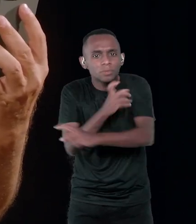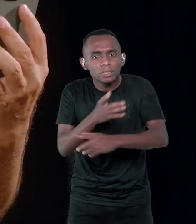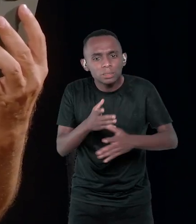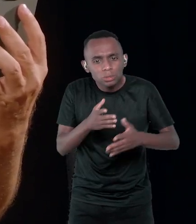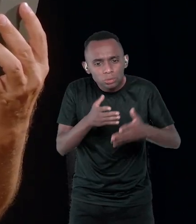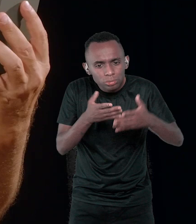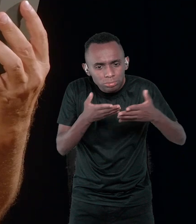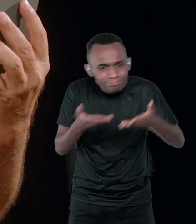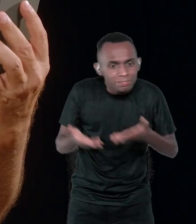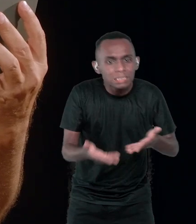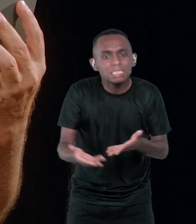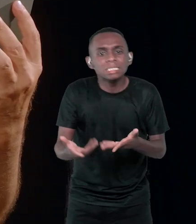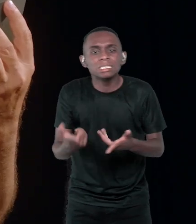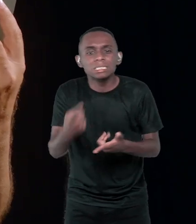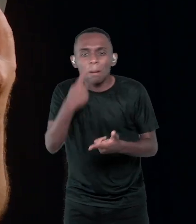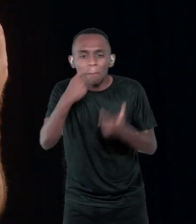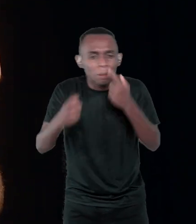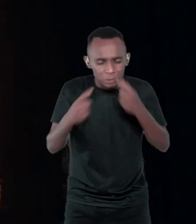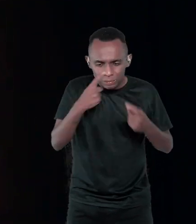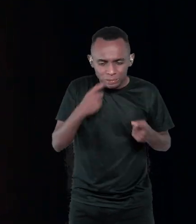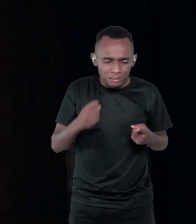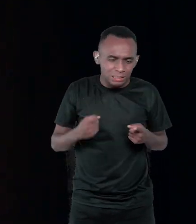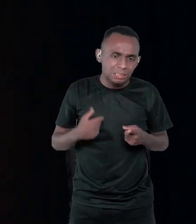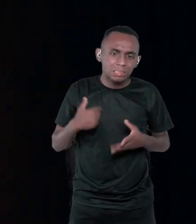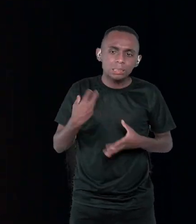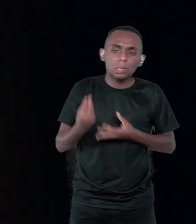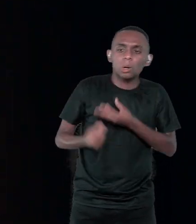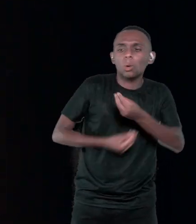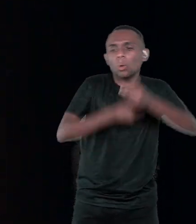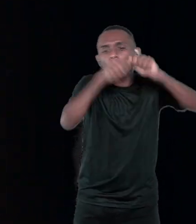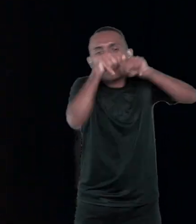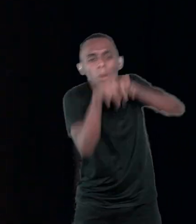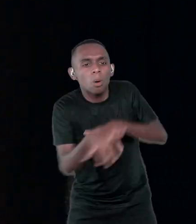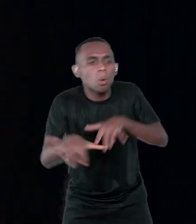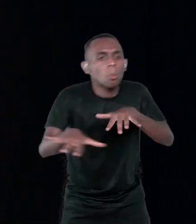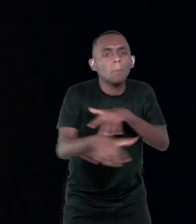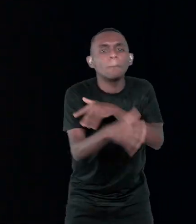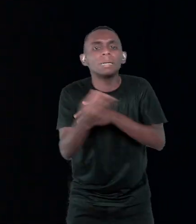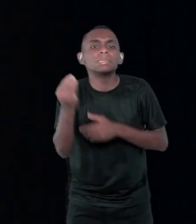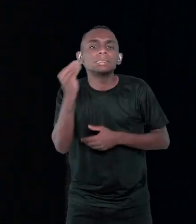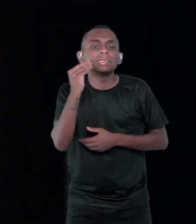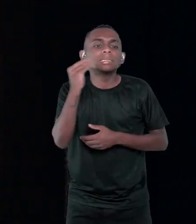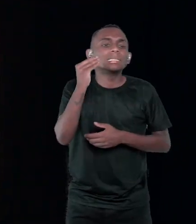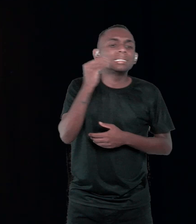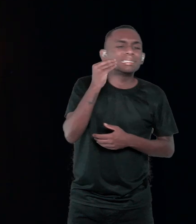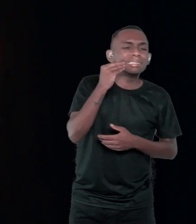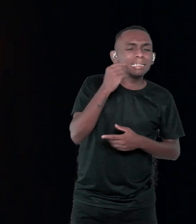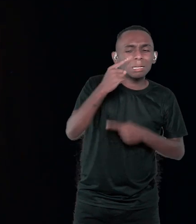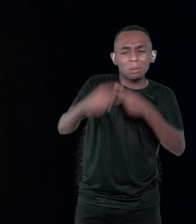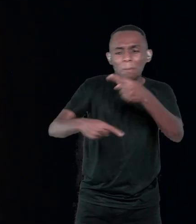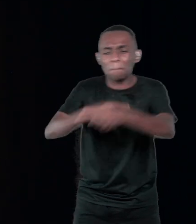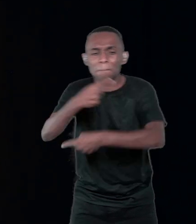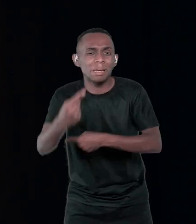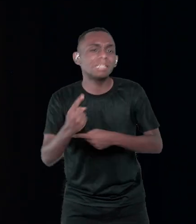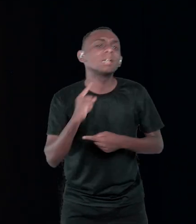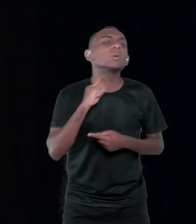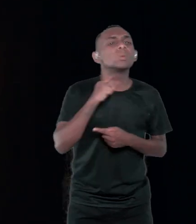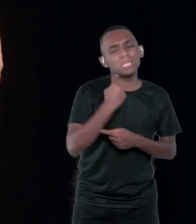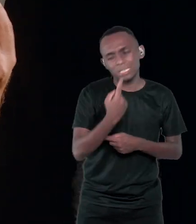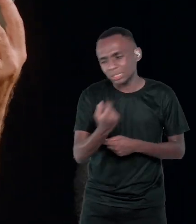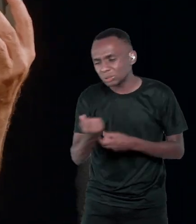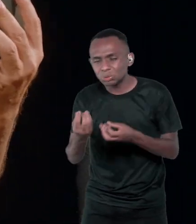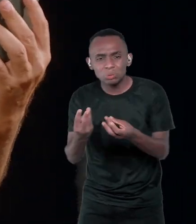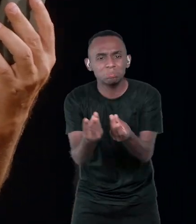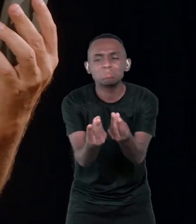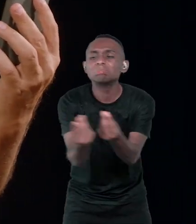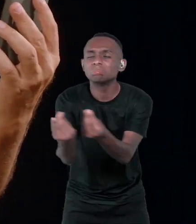grito. Corro, rolo, me lanço, cascateio para chegar ao mar. tropeço em pneus, arrasto lixo, lixo e